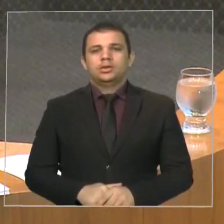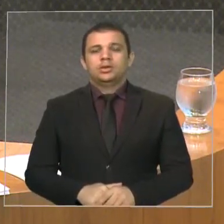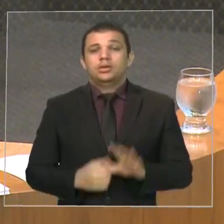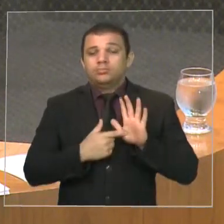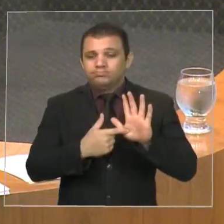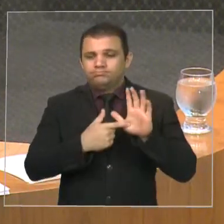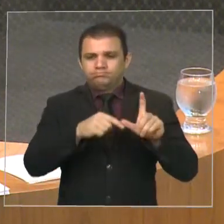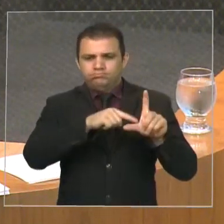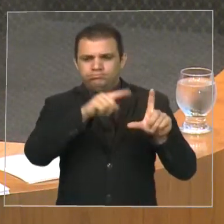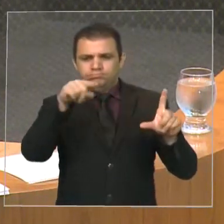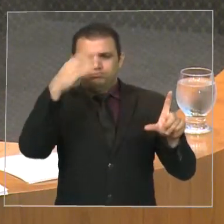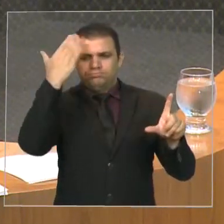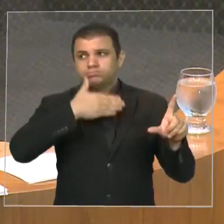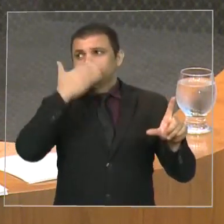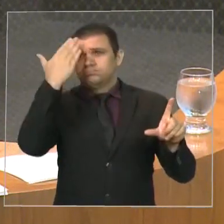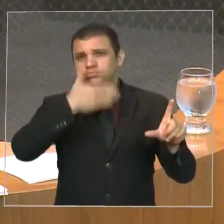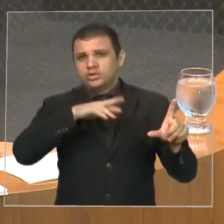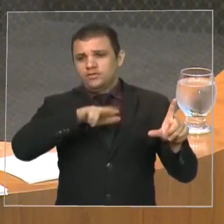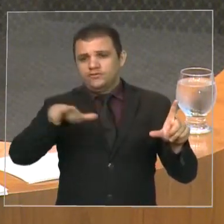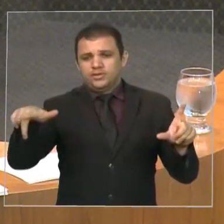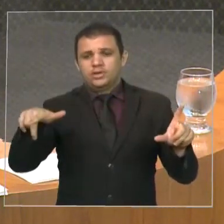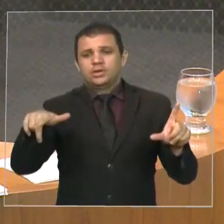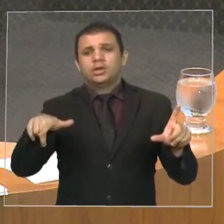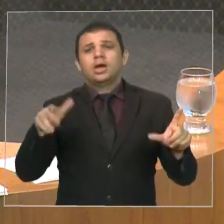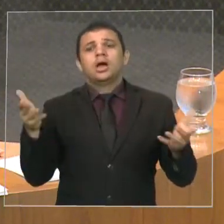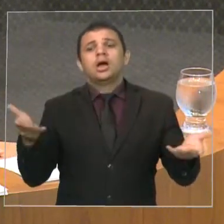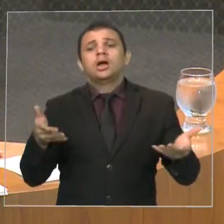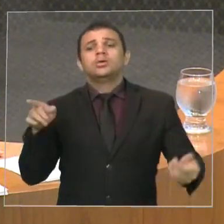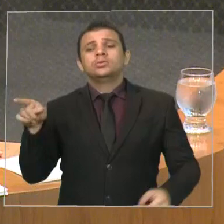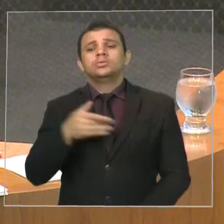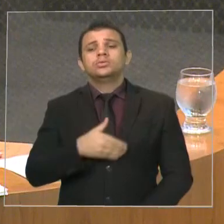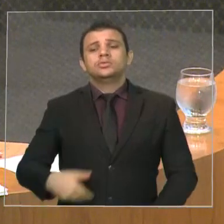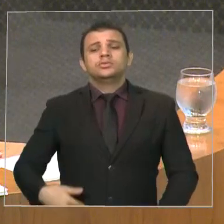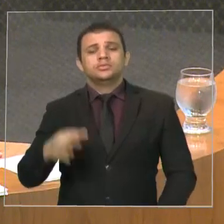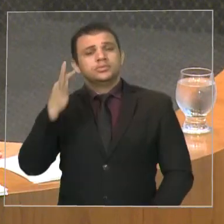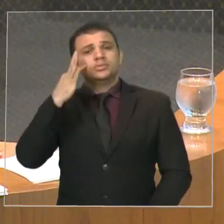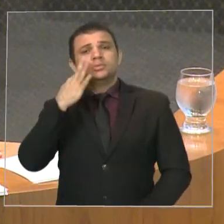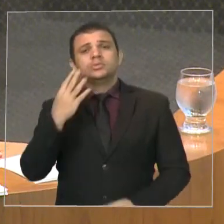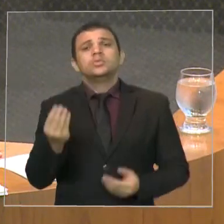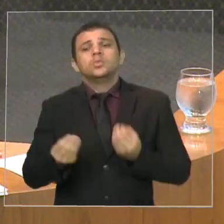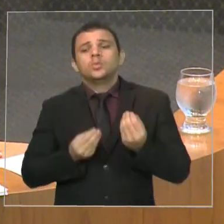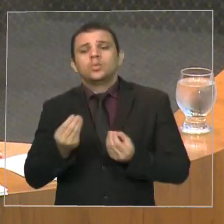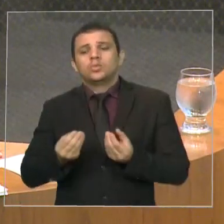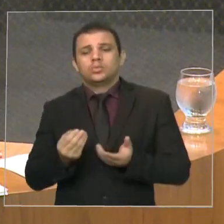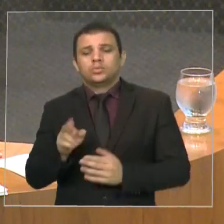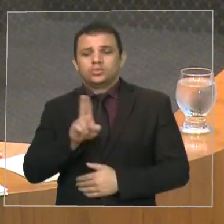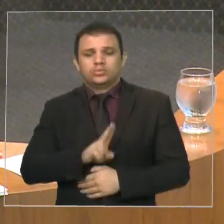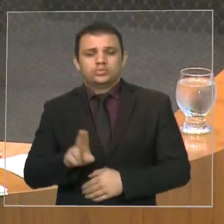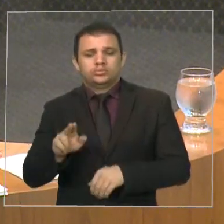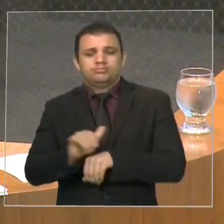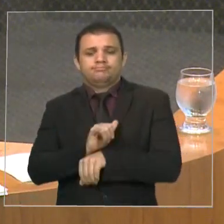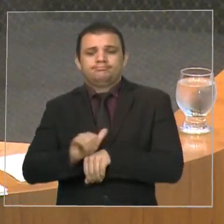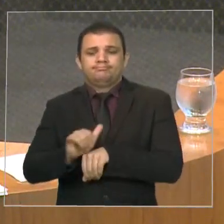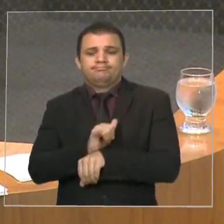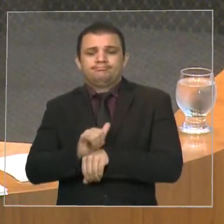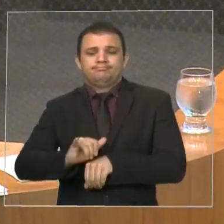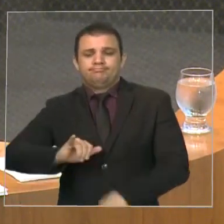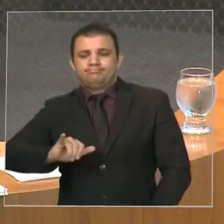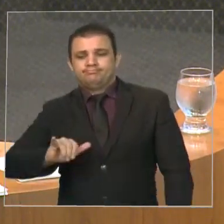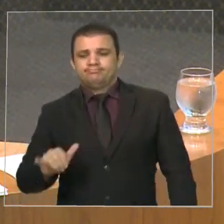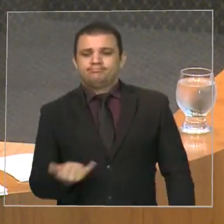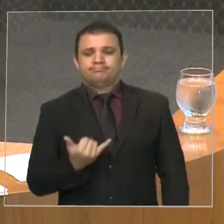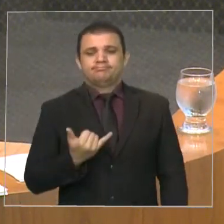apresentados, só resta para o governador Flávio Dino utilizar de meios